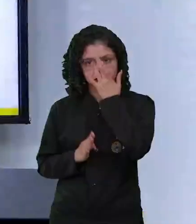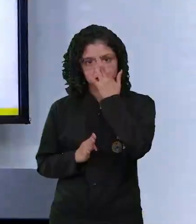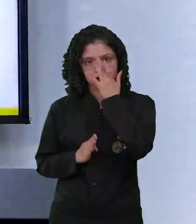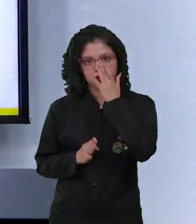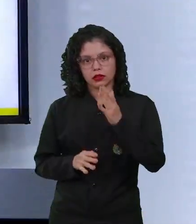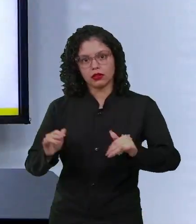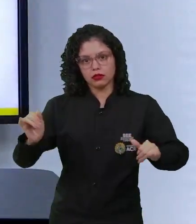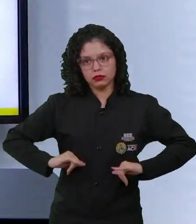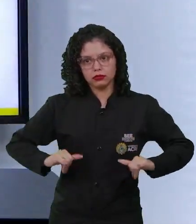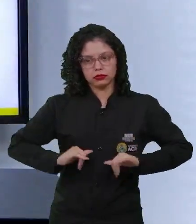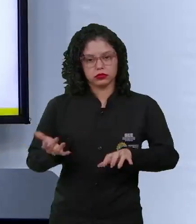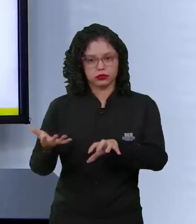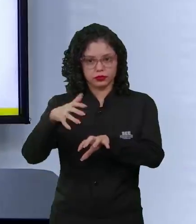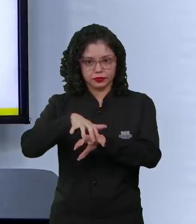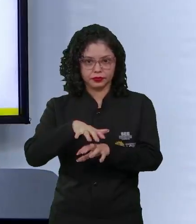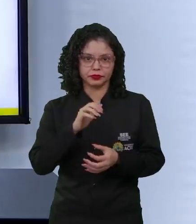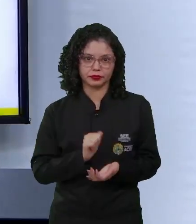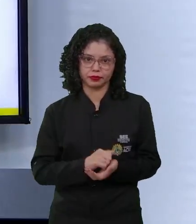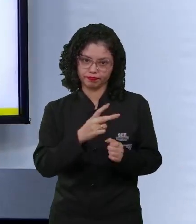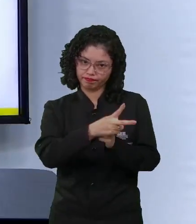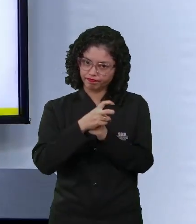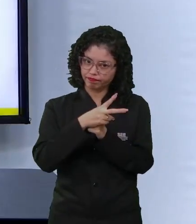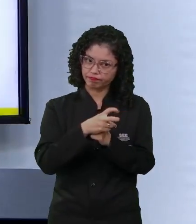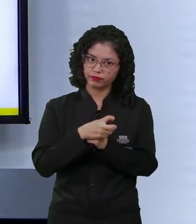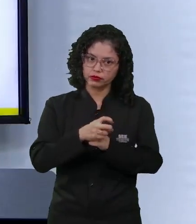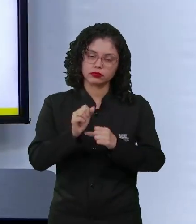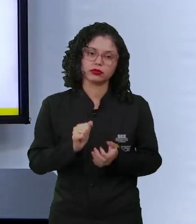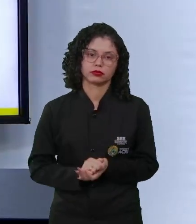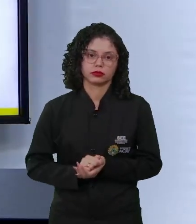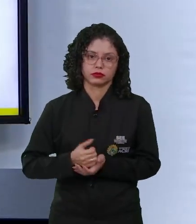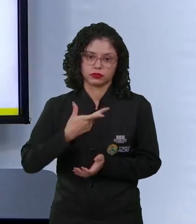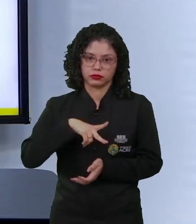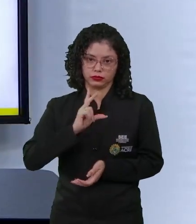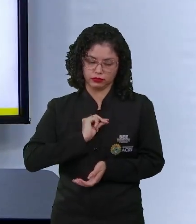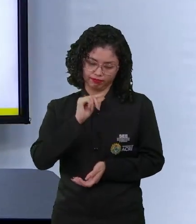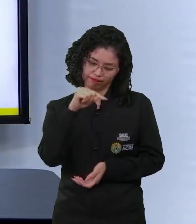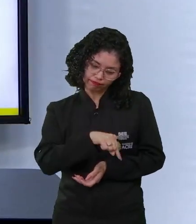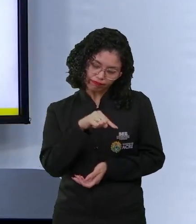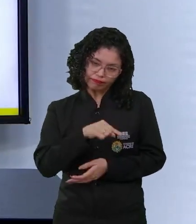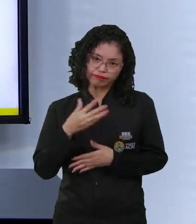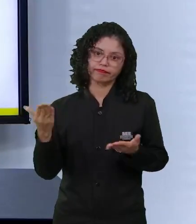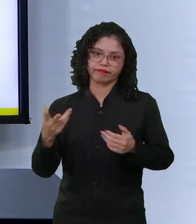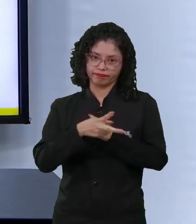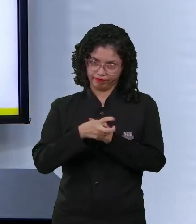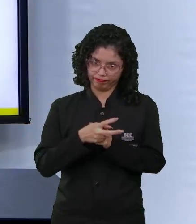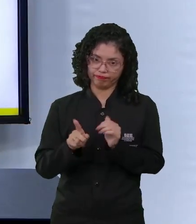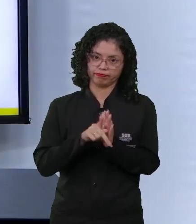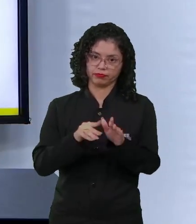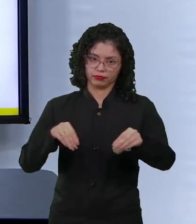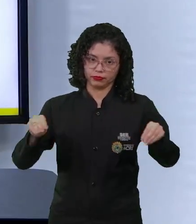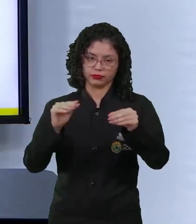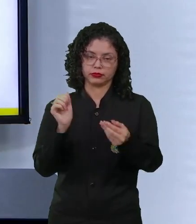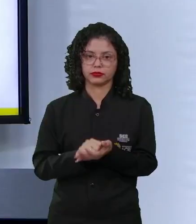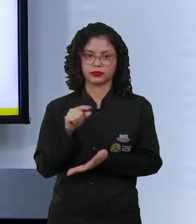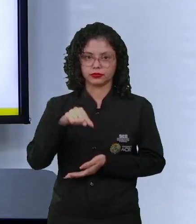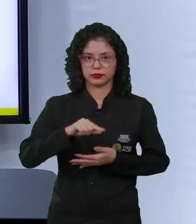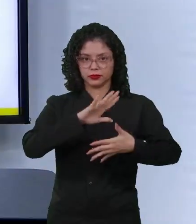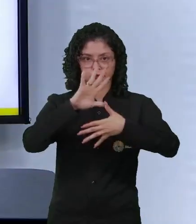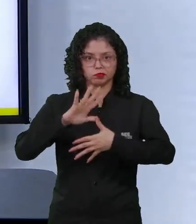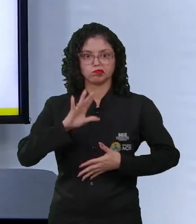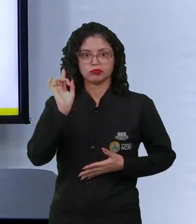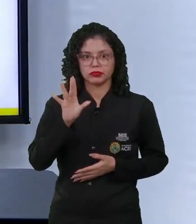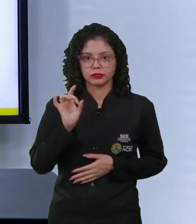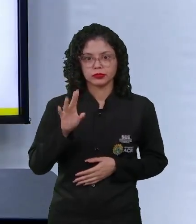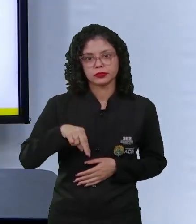Brasil sofreu uma colonização de exploração. Portugal veio para cá para explorar o nosso território. Aí aqui na América, só